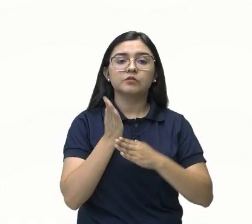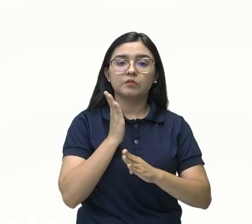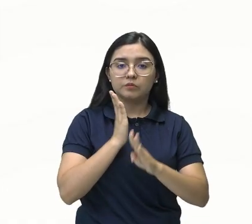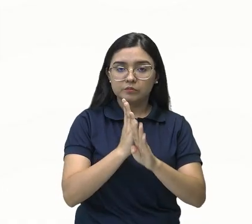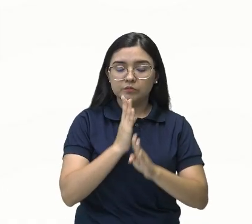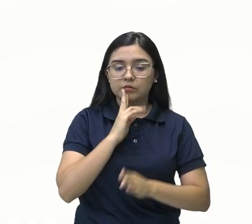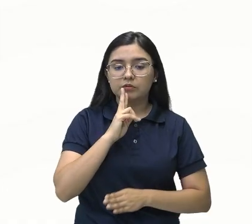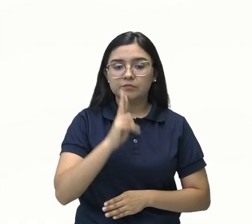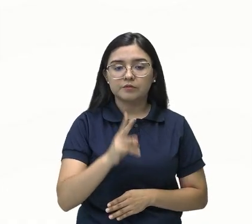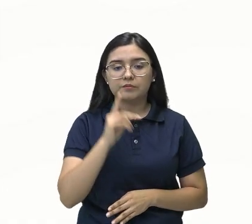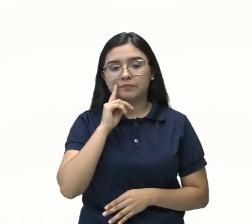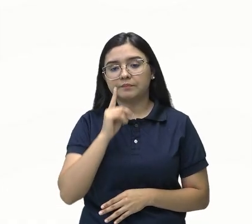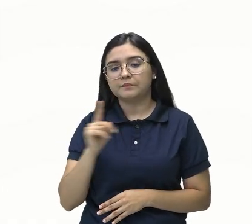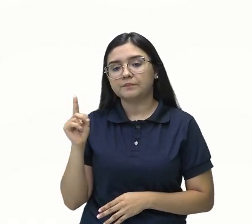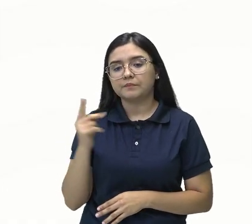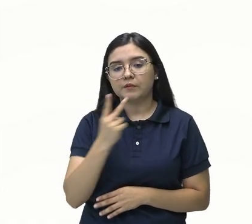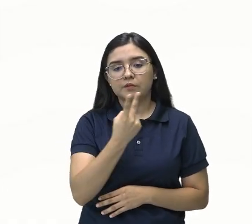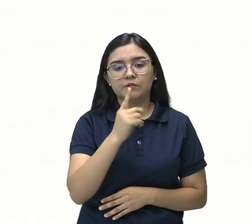né?